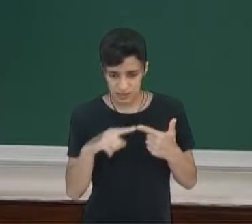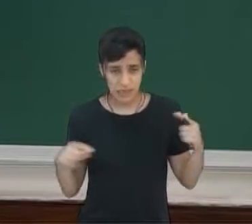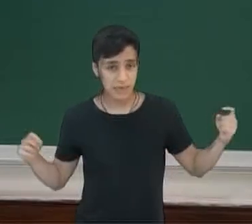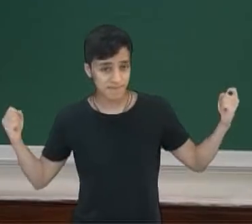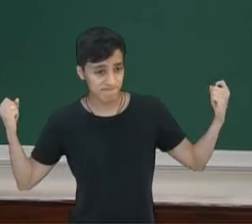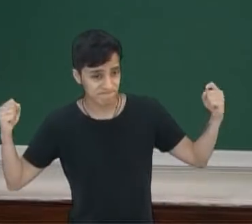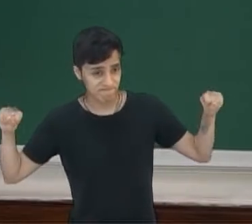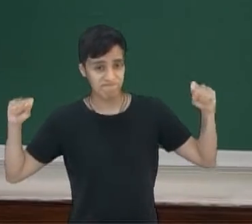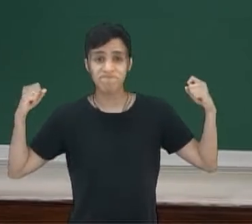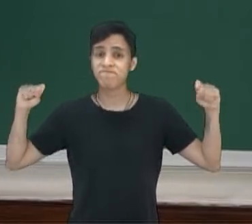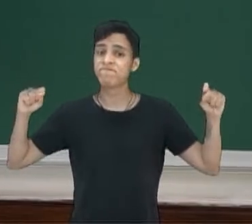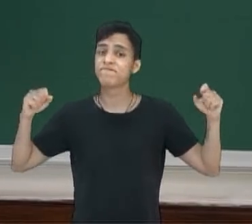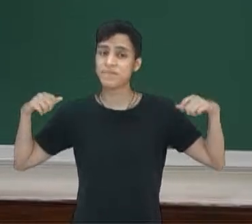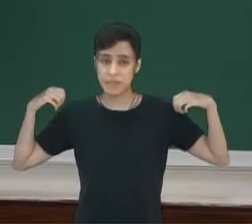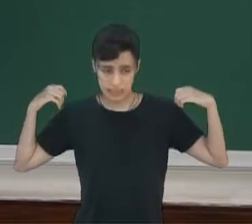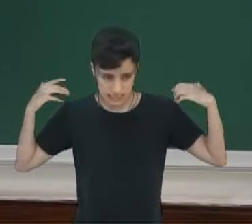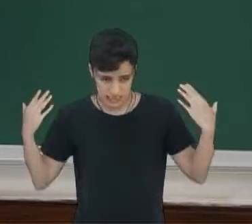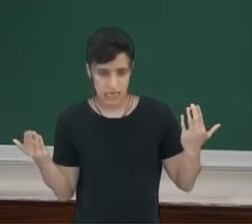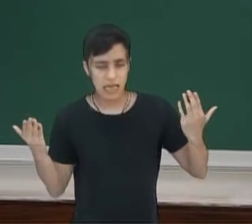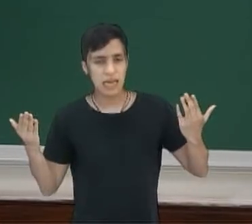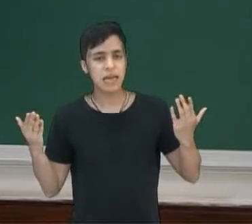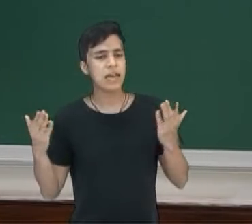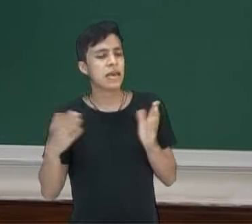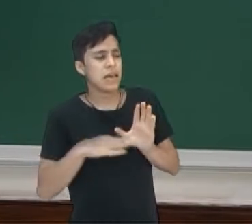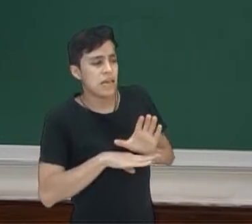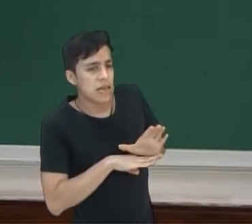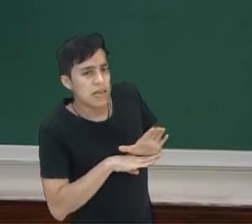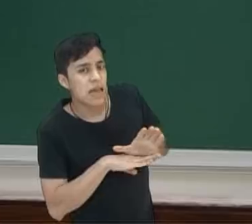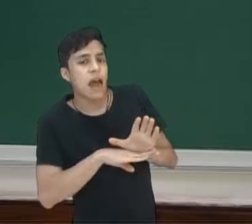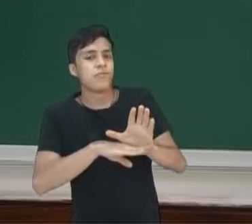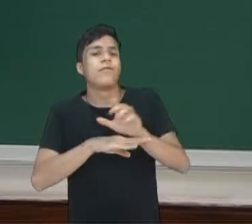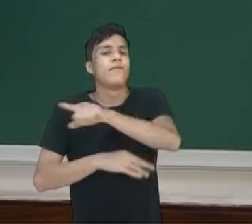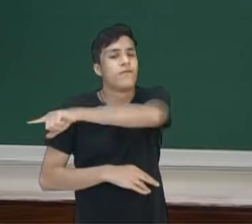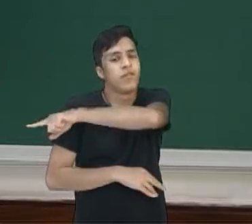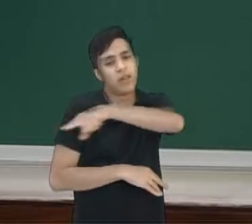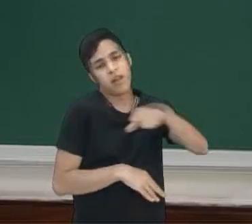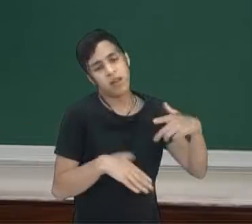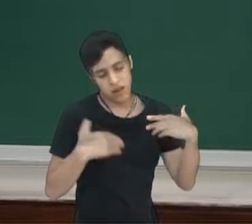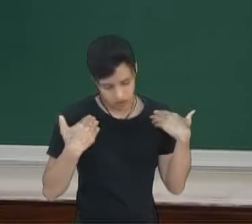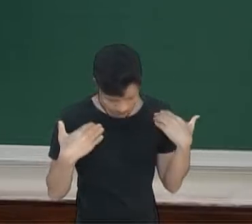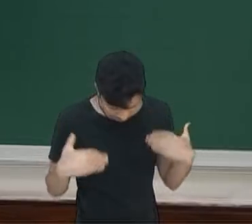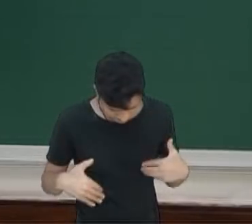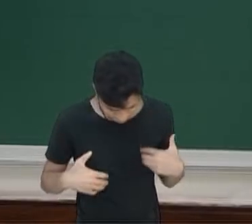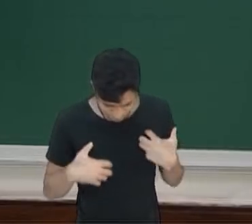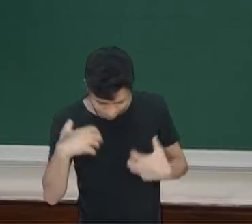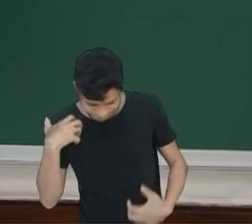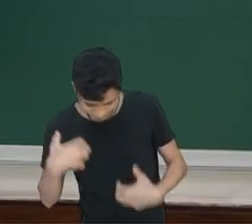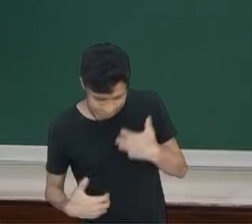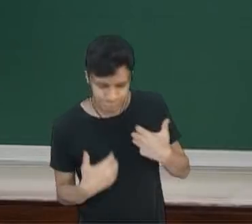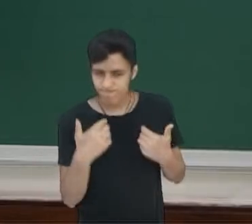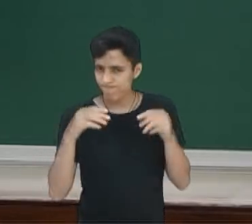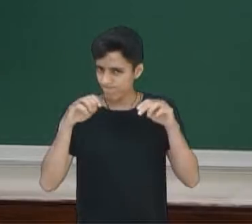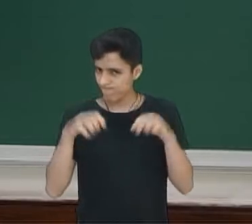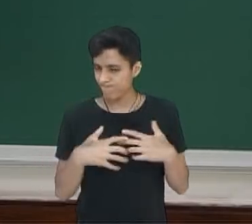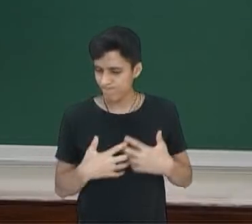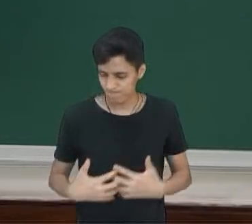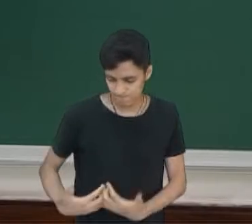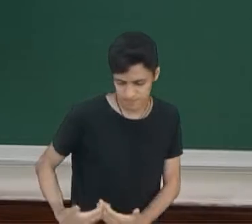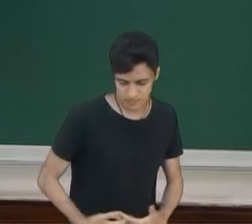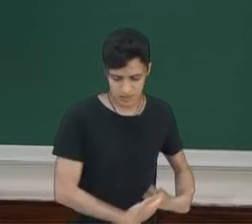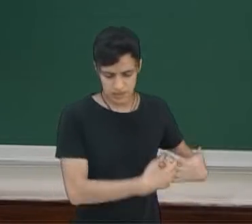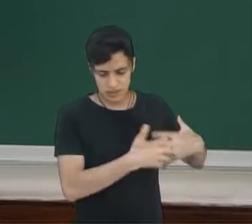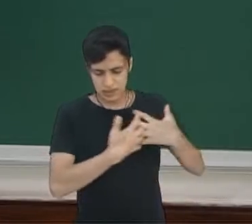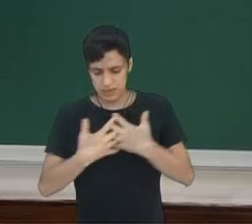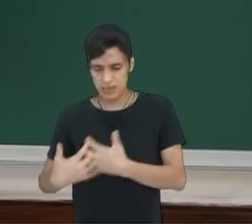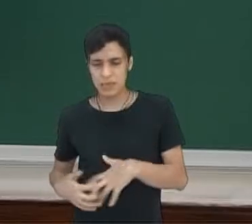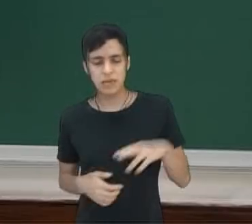atividades físicas, né, sem dúvidas, isso vai manter todos os órgãos, todos os sistemas funcionando bem, vai ajudar a manter